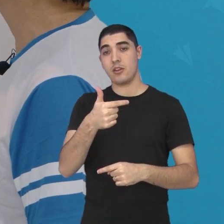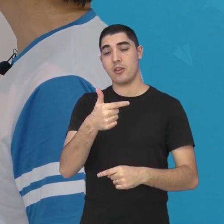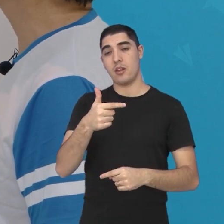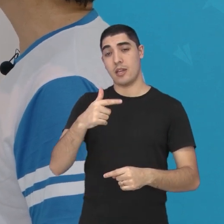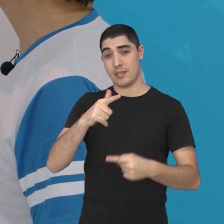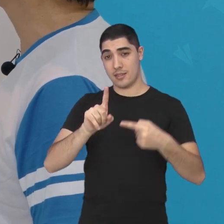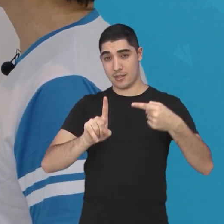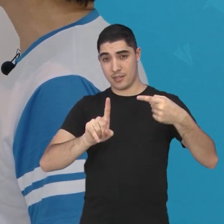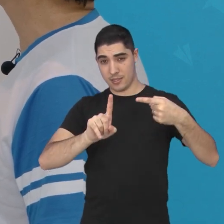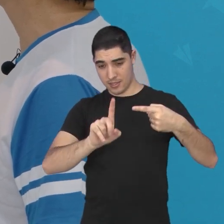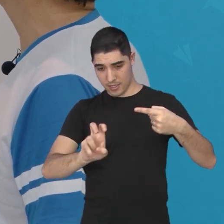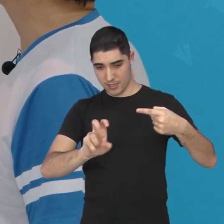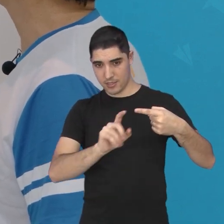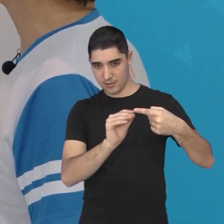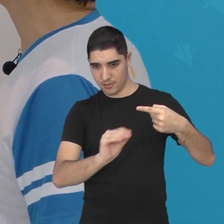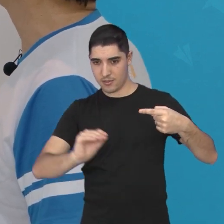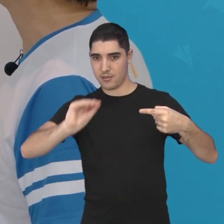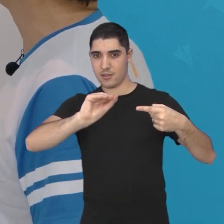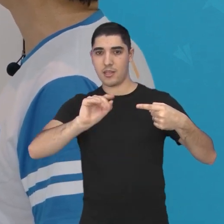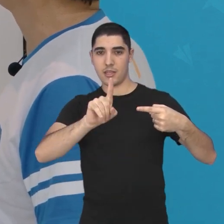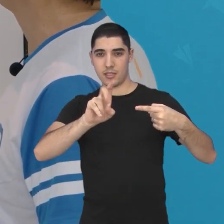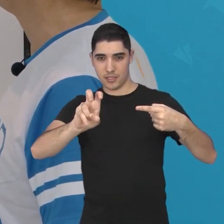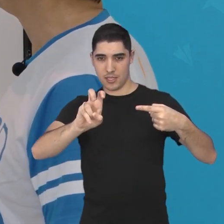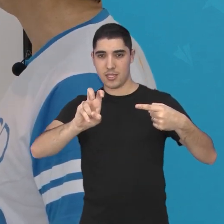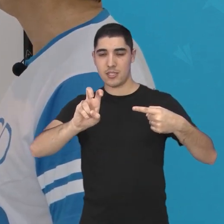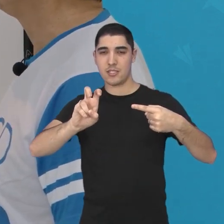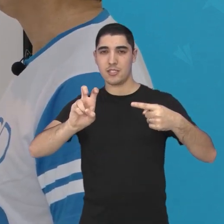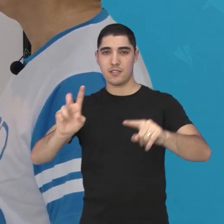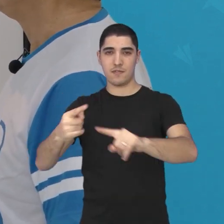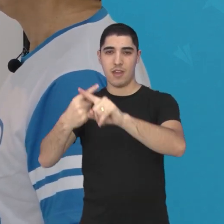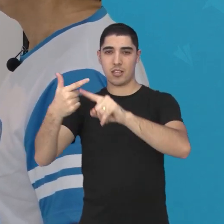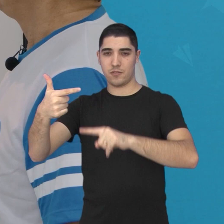igual a 15 vezes 28.